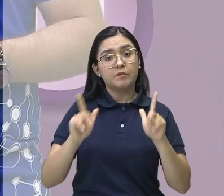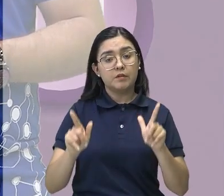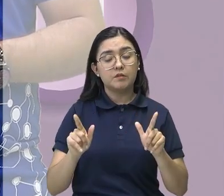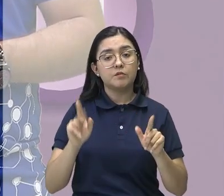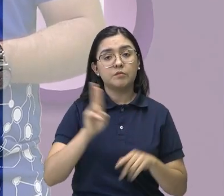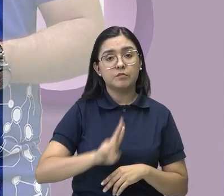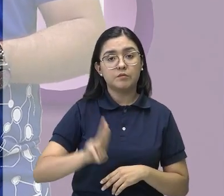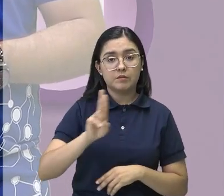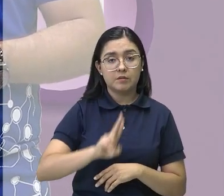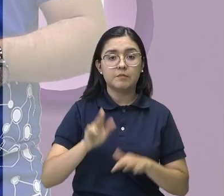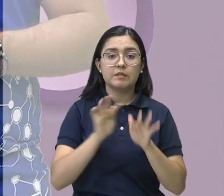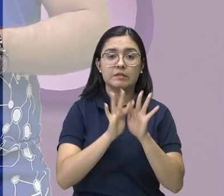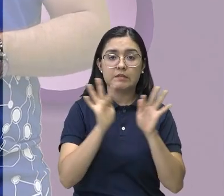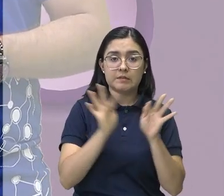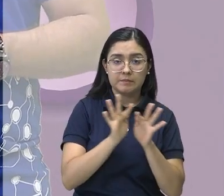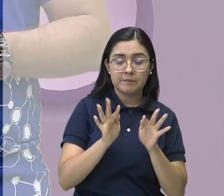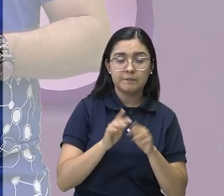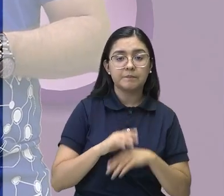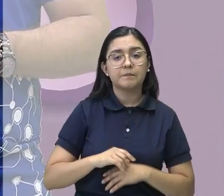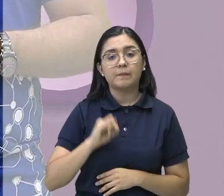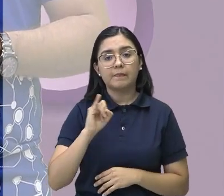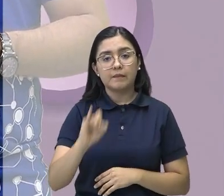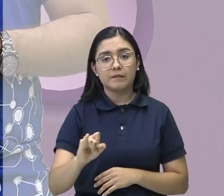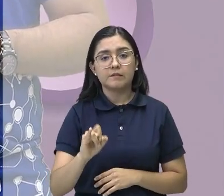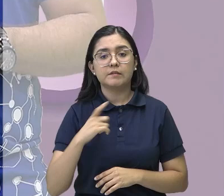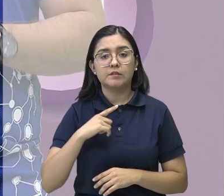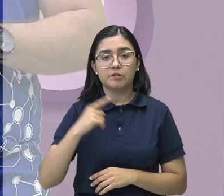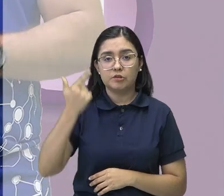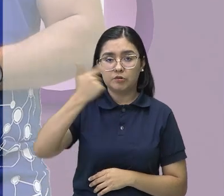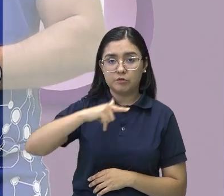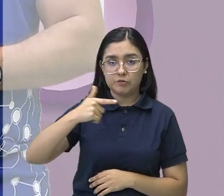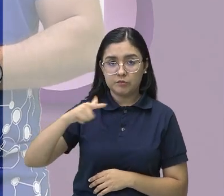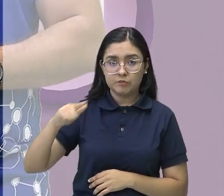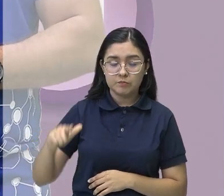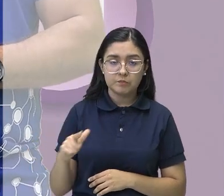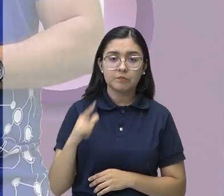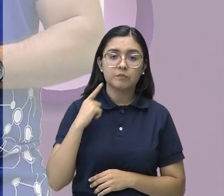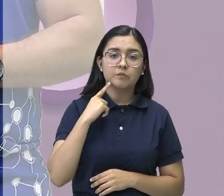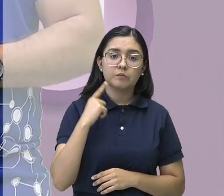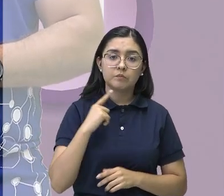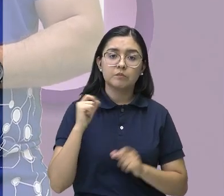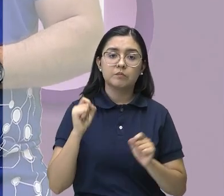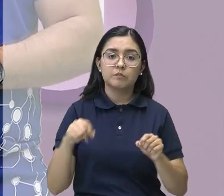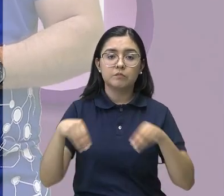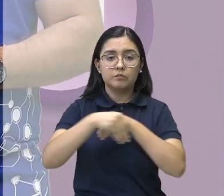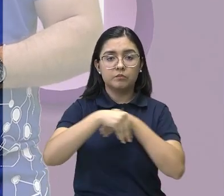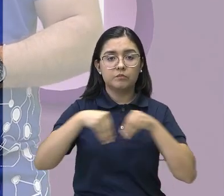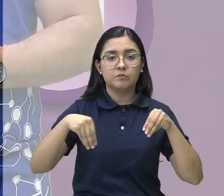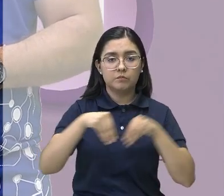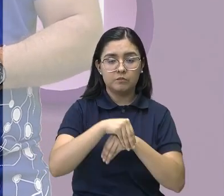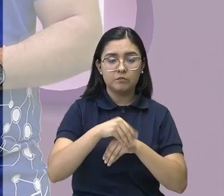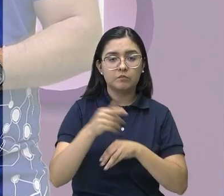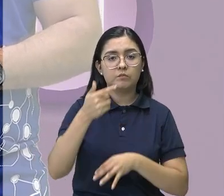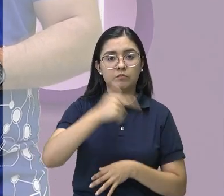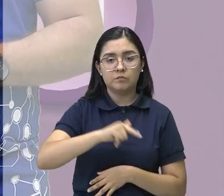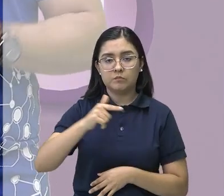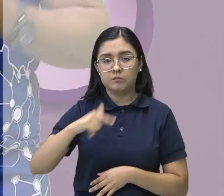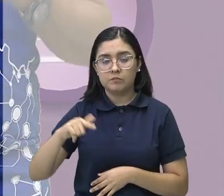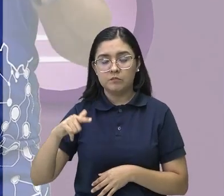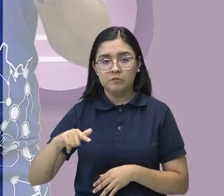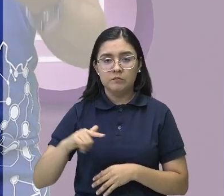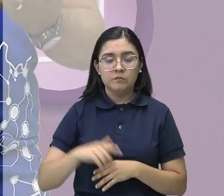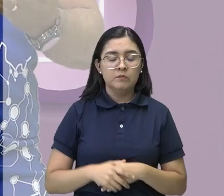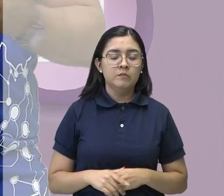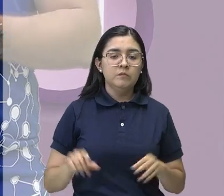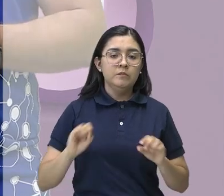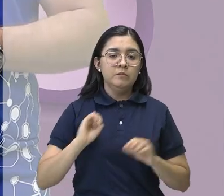usamos a permutação simples. Quando nós temos elementos repetidos, nós utilizamos a permutação com repetição.